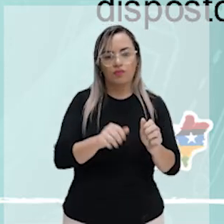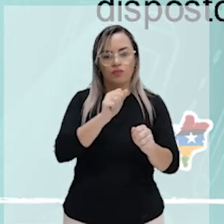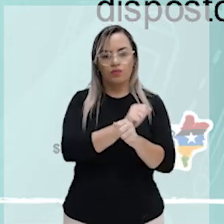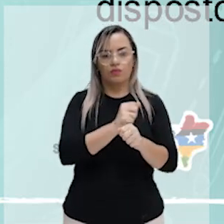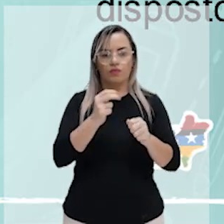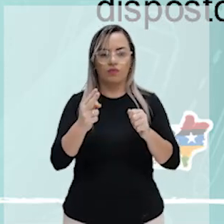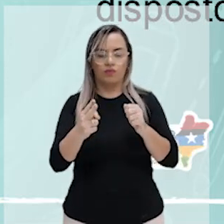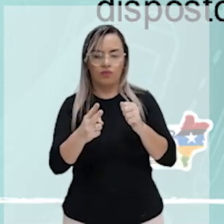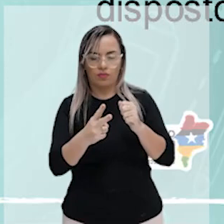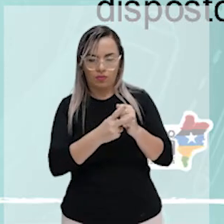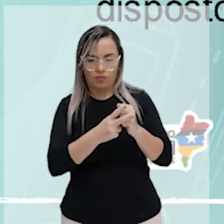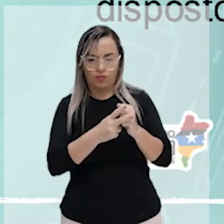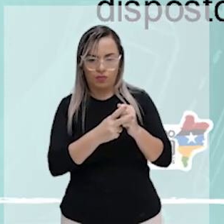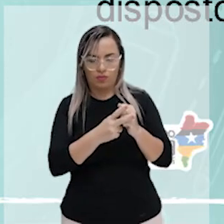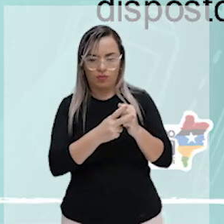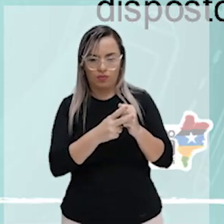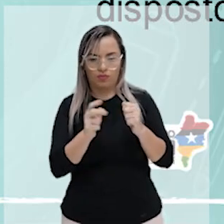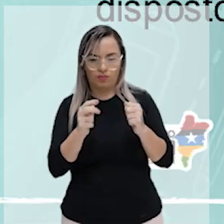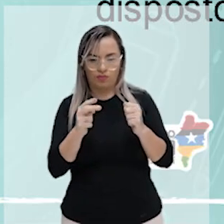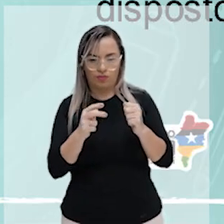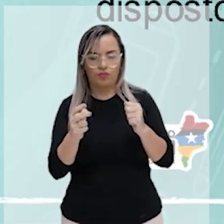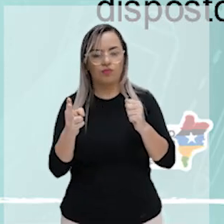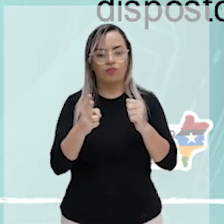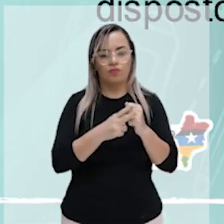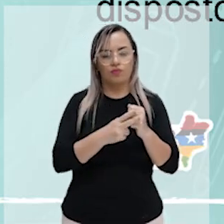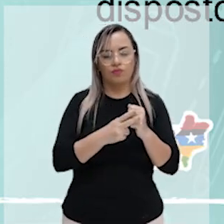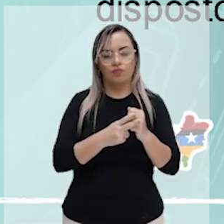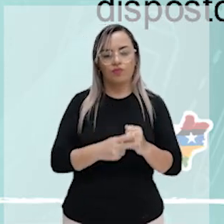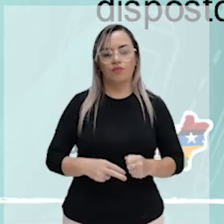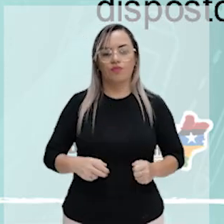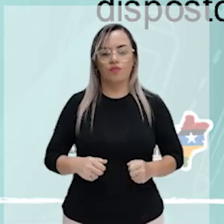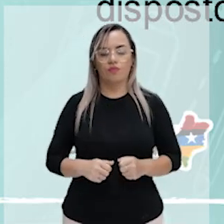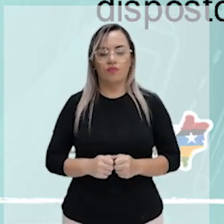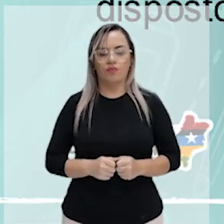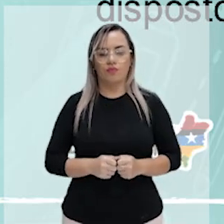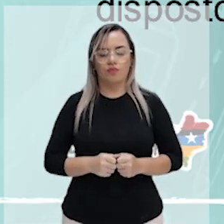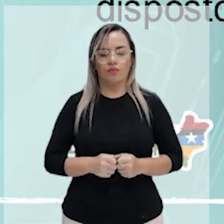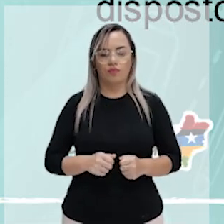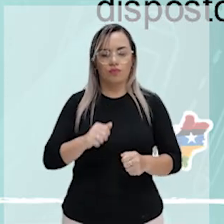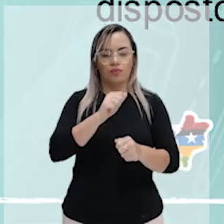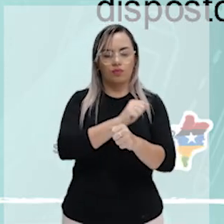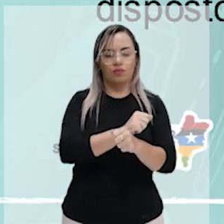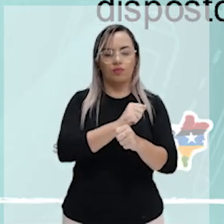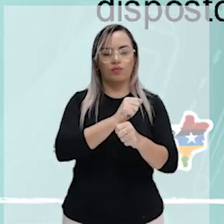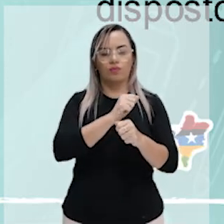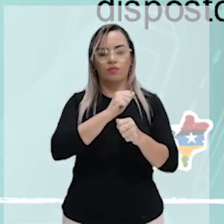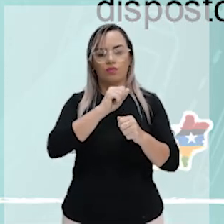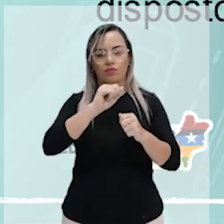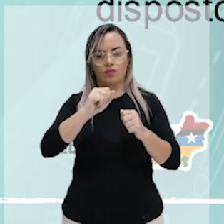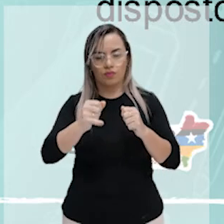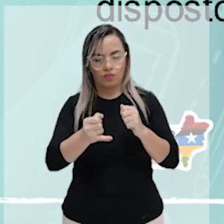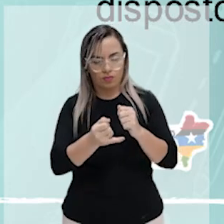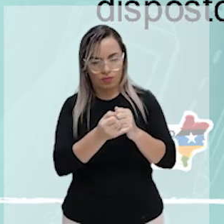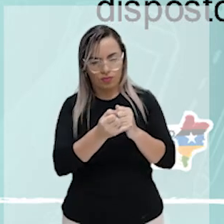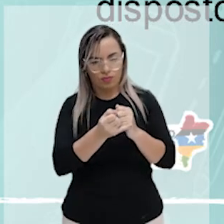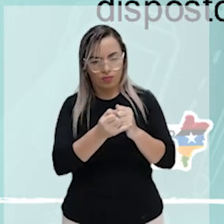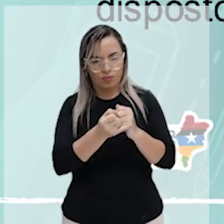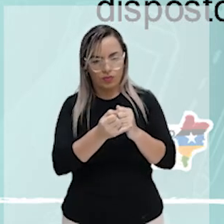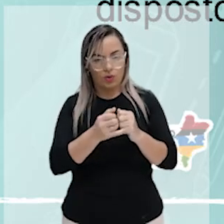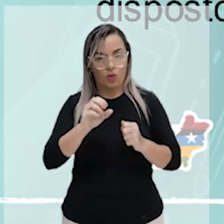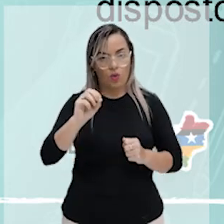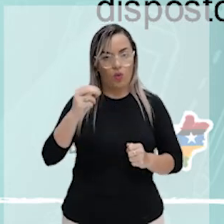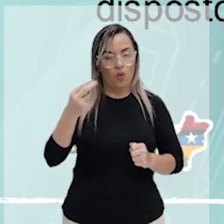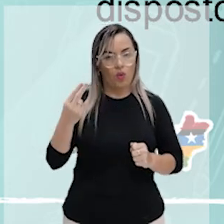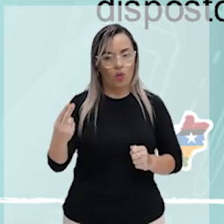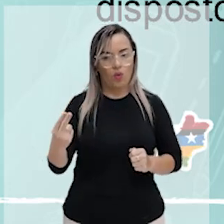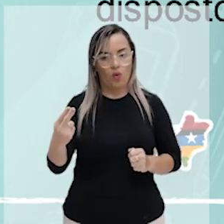verbo, nós já sabemos, a um adjetivo ou locução adjetiva, tá? Não esqueçam disso. Por exemplo, bolsa de couro